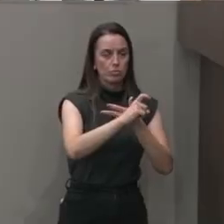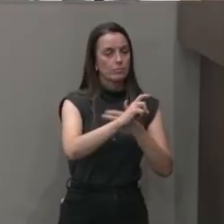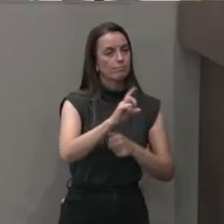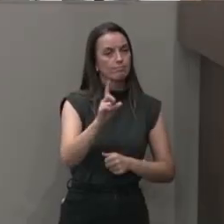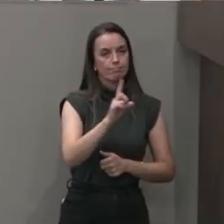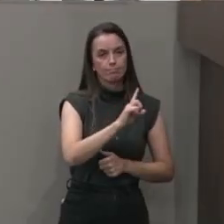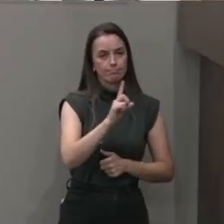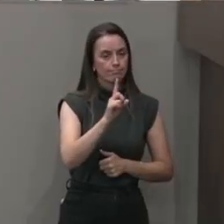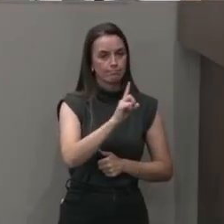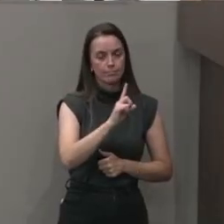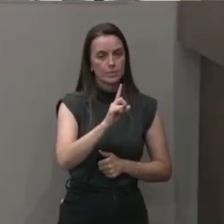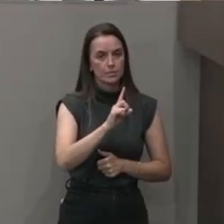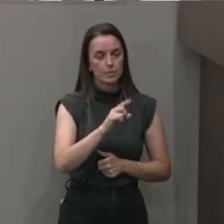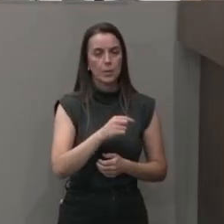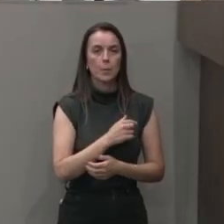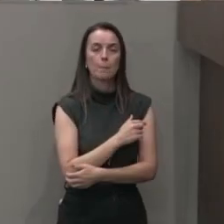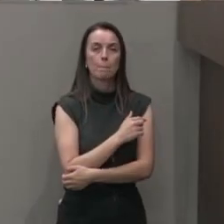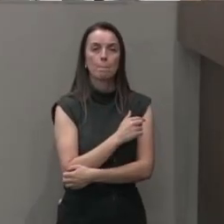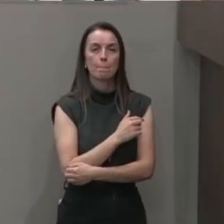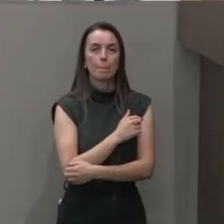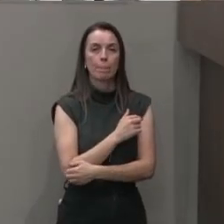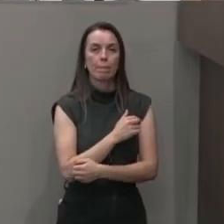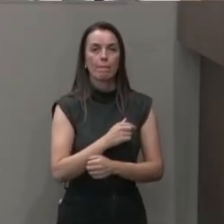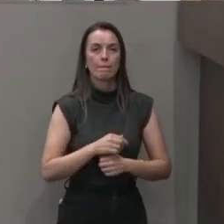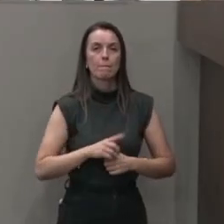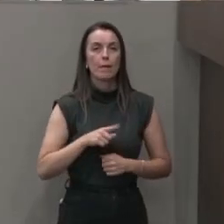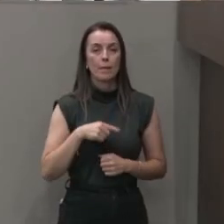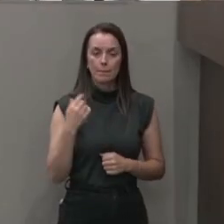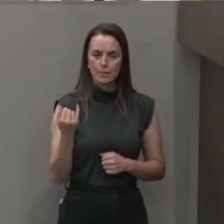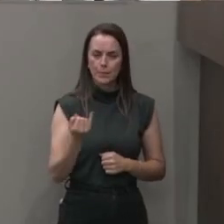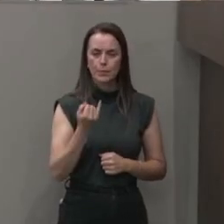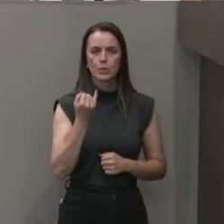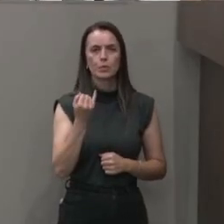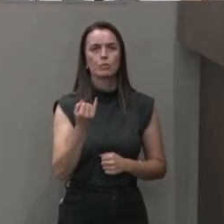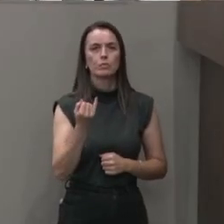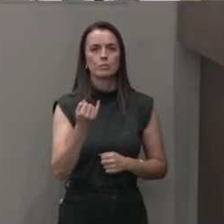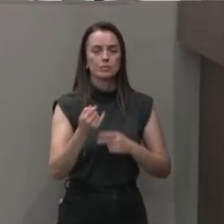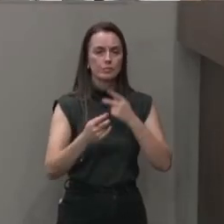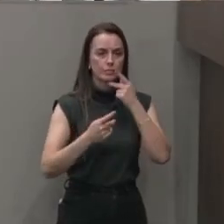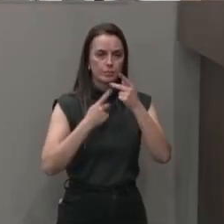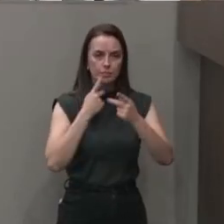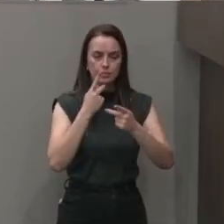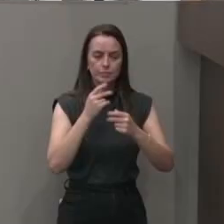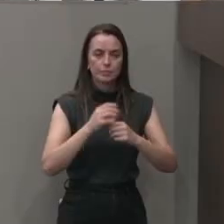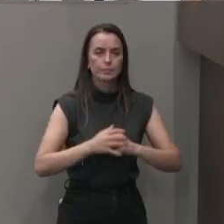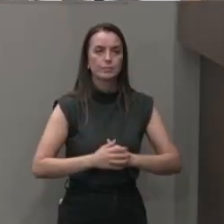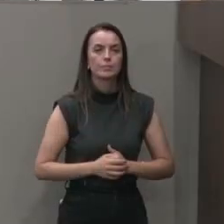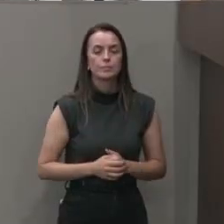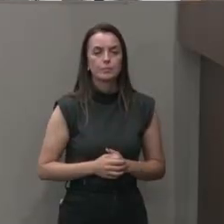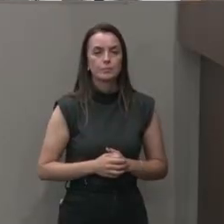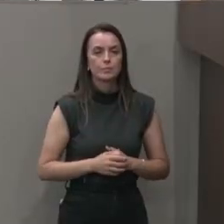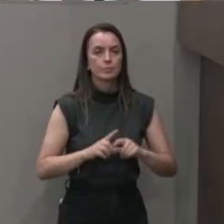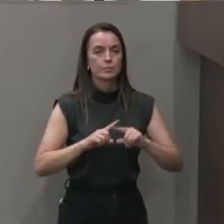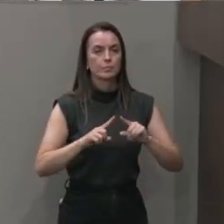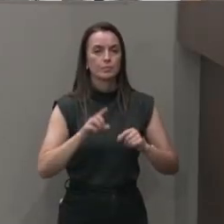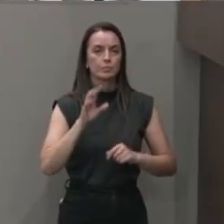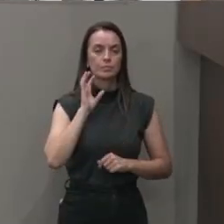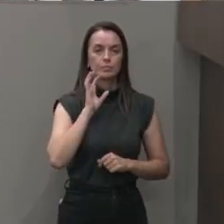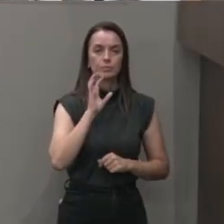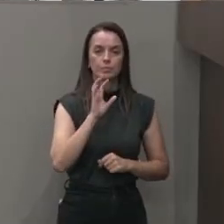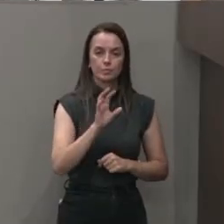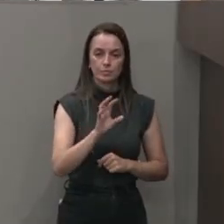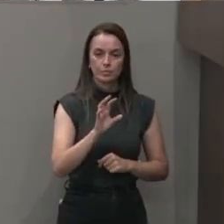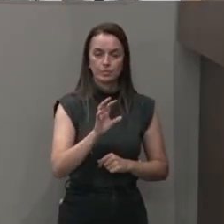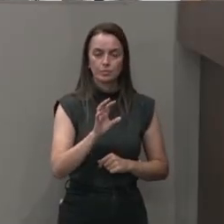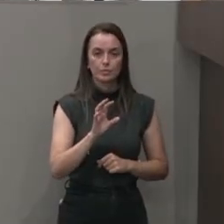implementar. Eu digo como e o que tem que ter. É importante as ressalvas que a vereadora Regina também fez, Mas isso se faz porque se eu engesso demais,